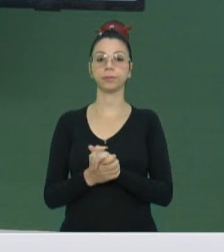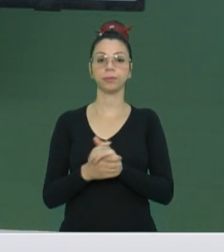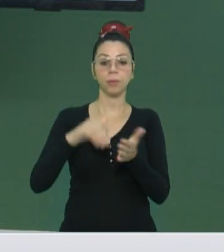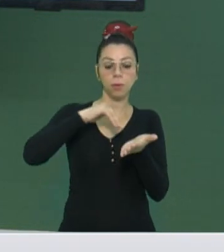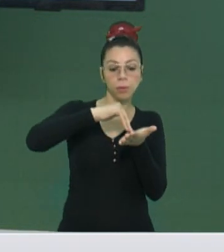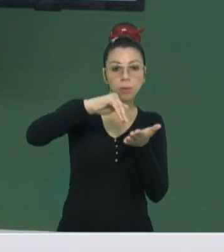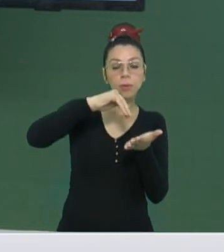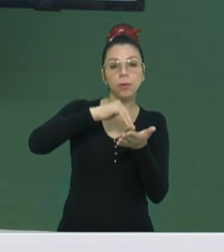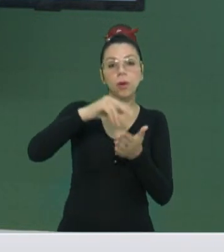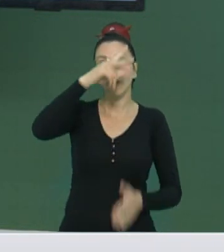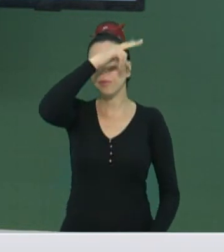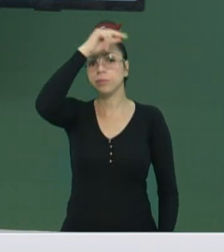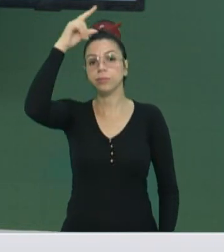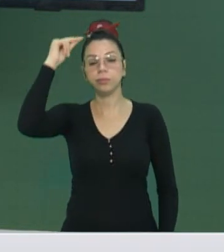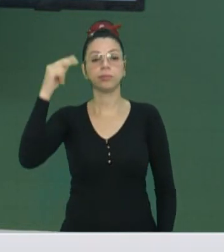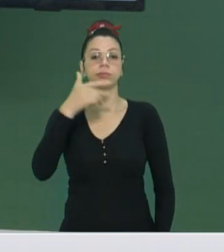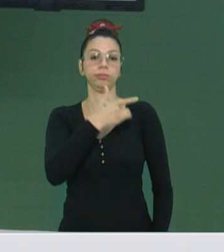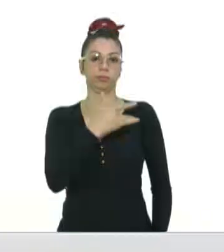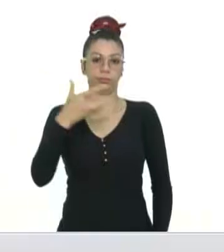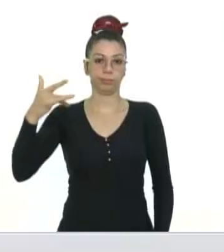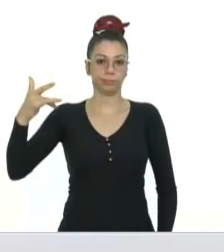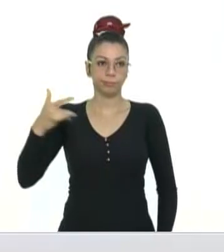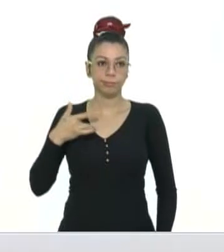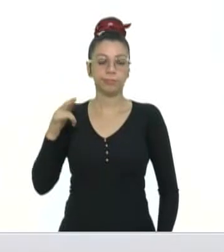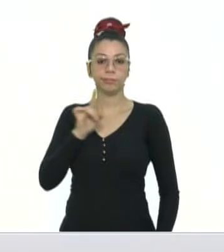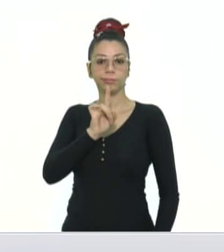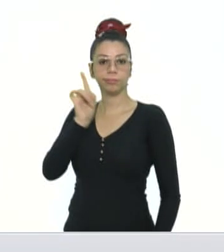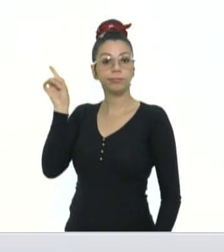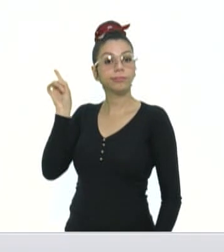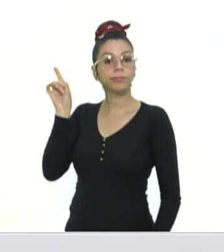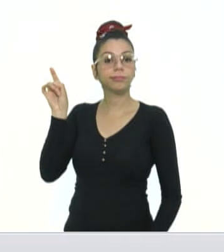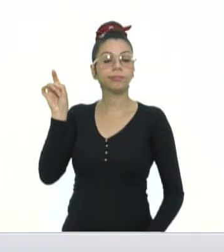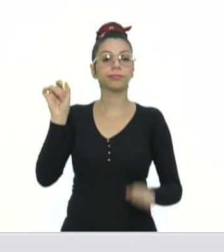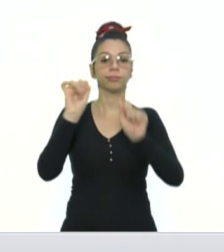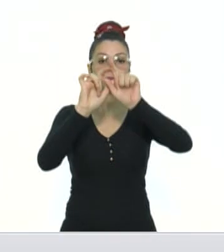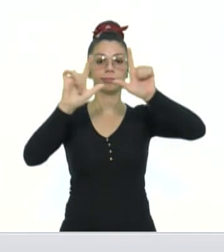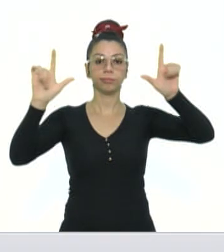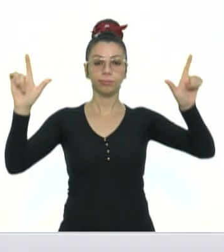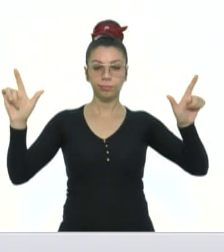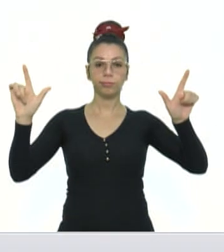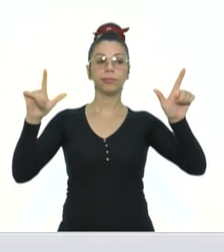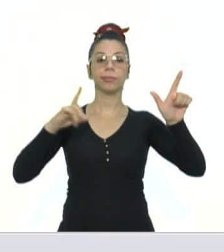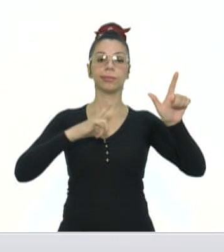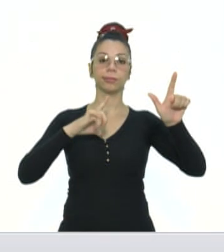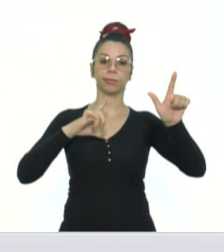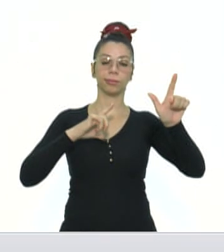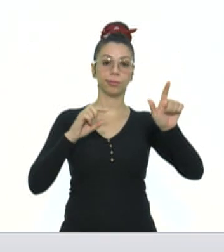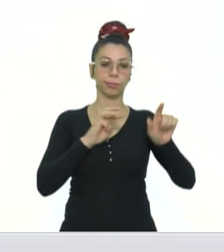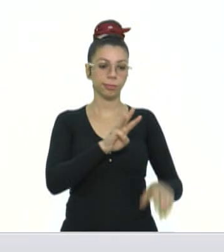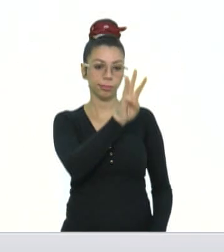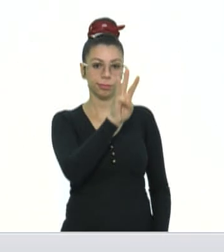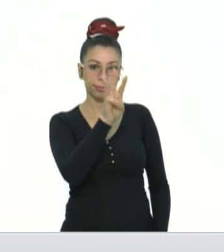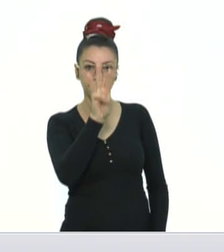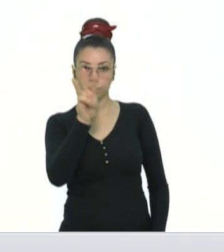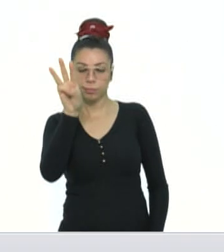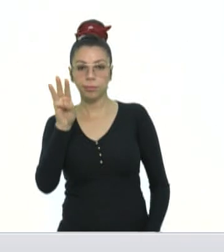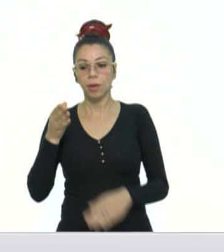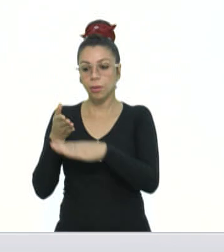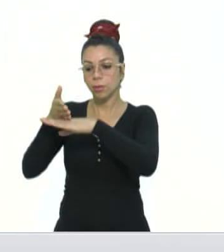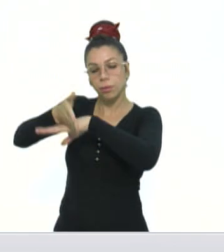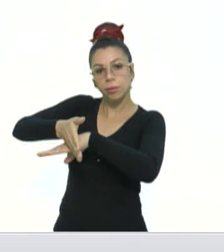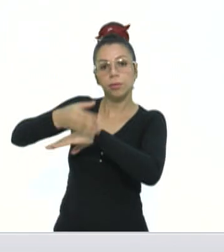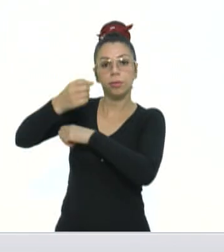de Saúde. Esse folder, né, foi lançado. Ó, nós temos aqui o acesso dessa publicação